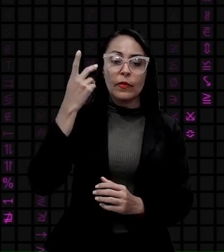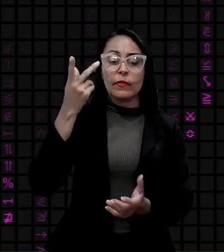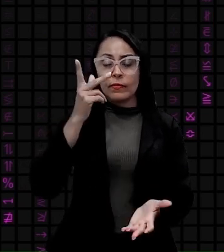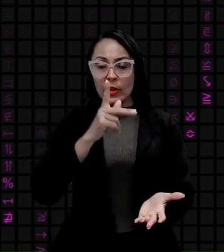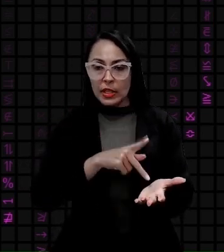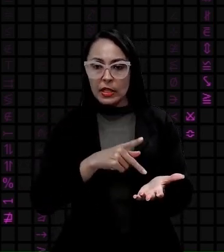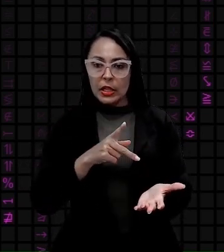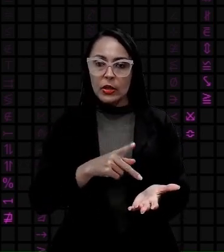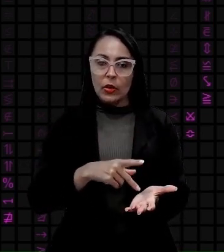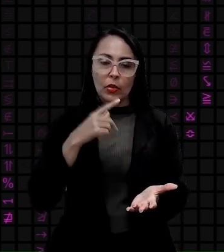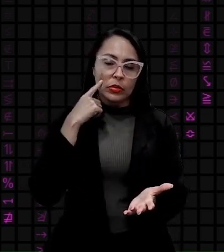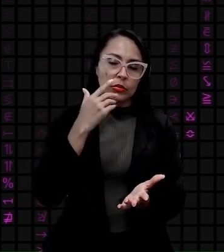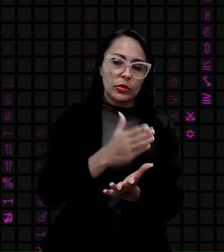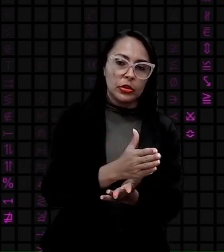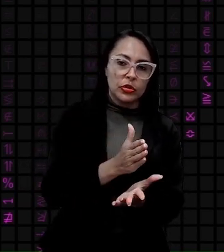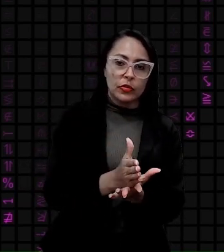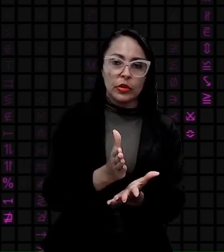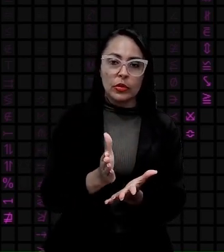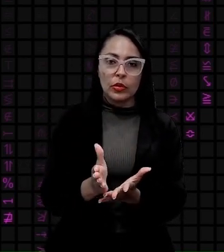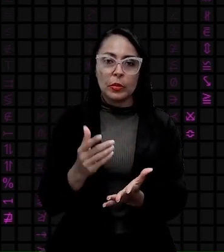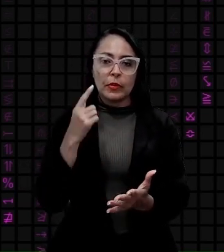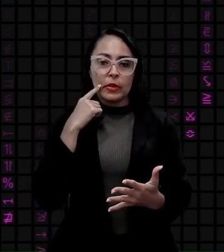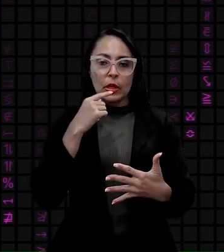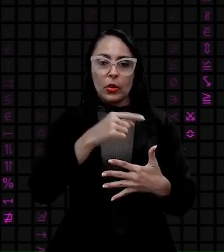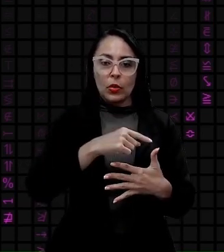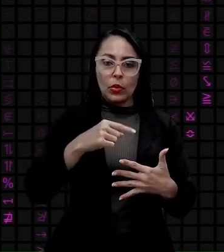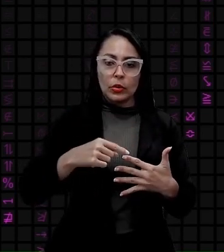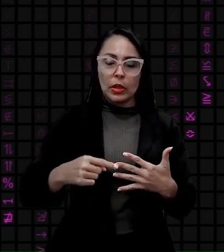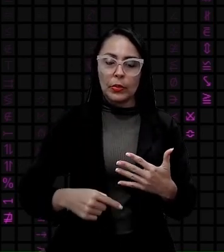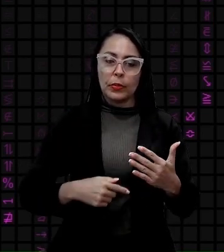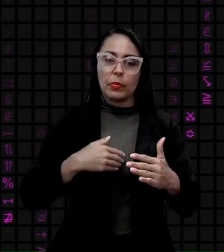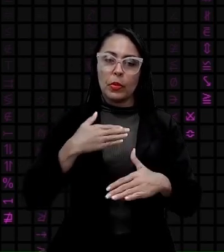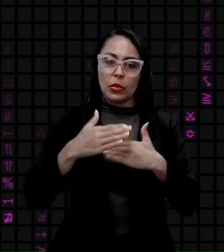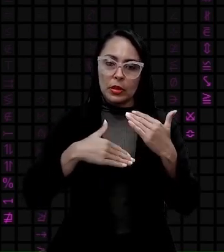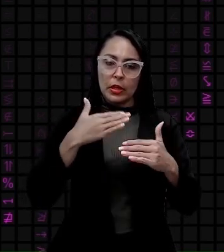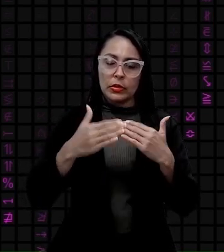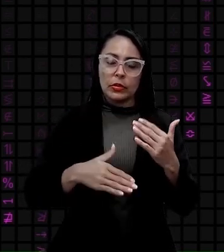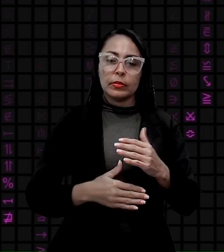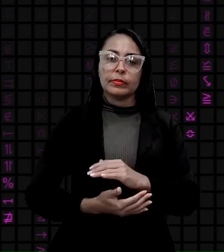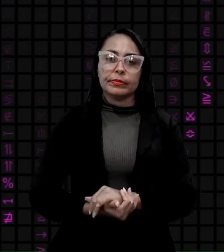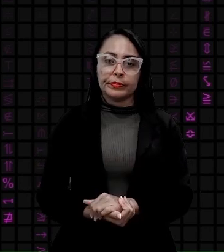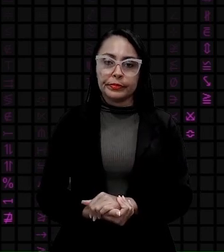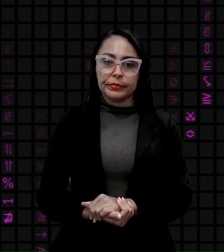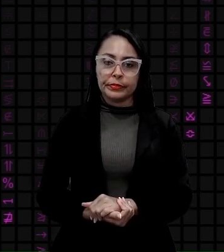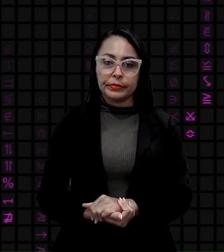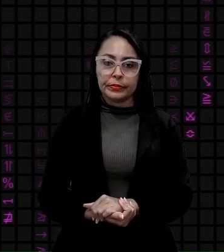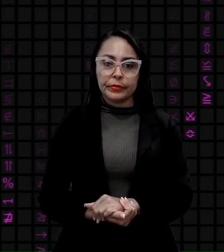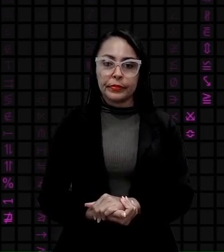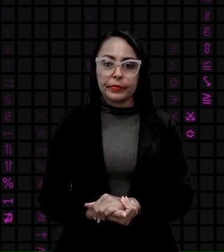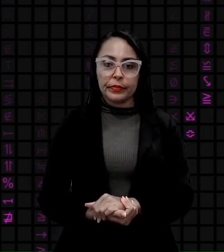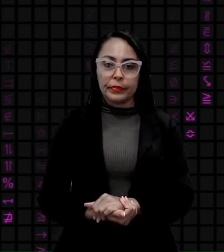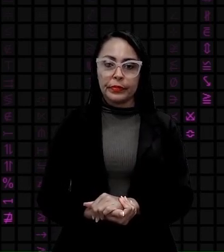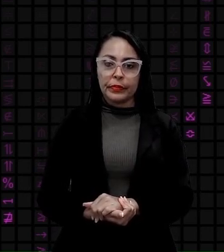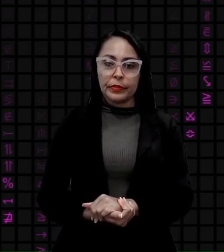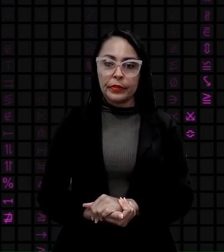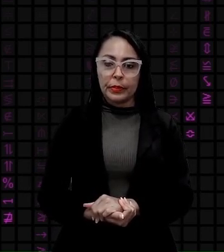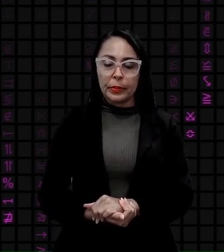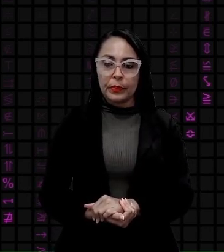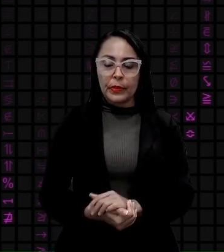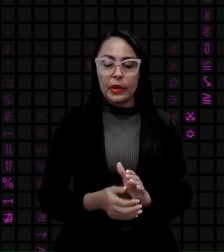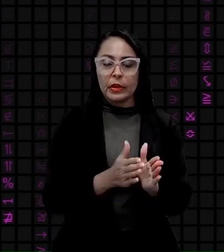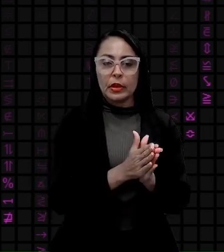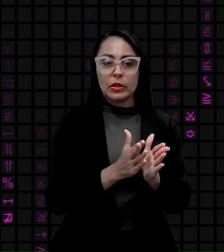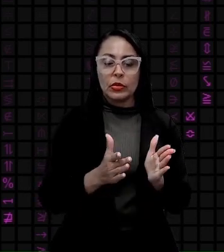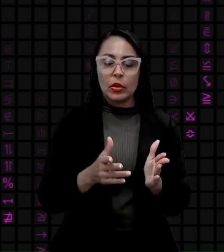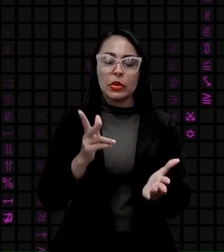um desvio no processamento para executar o processo condicional da situação verdadeira